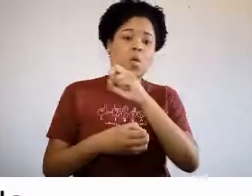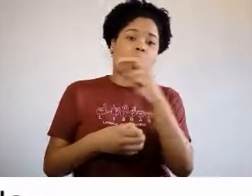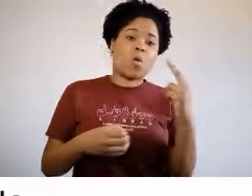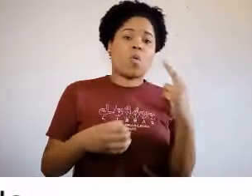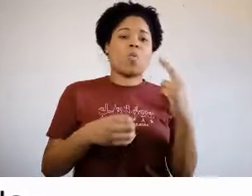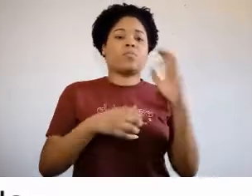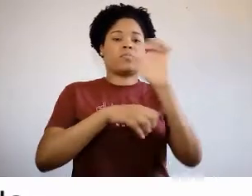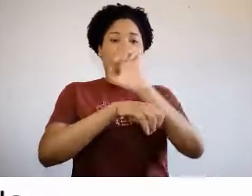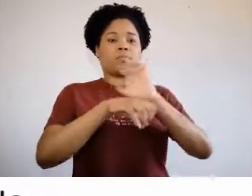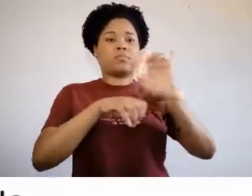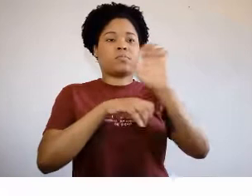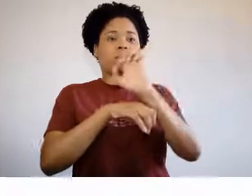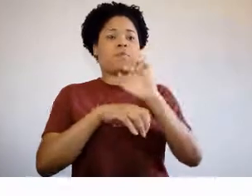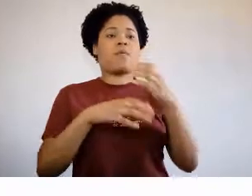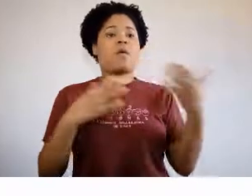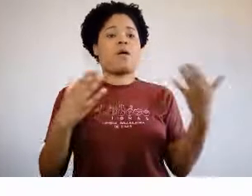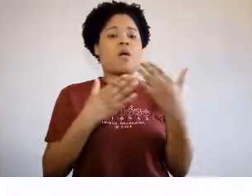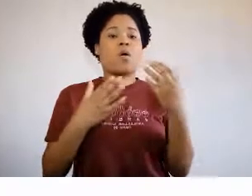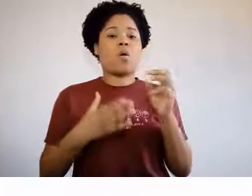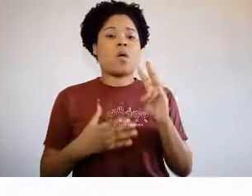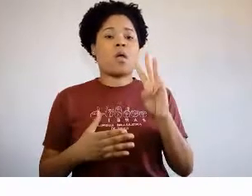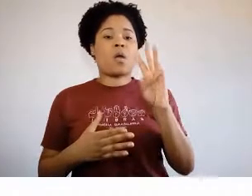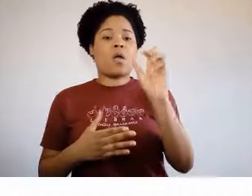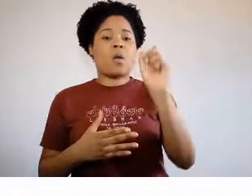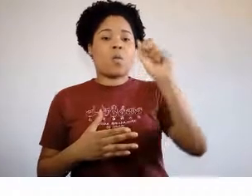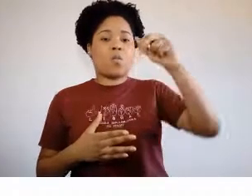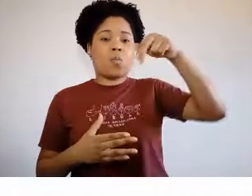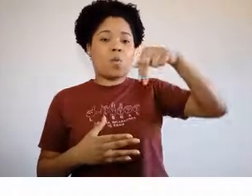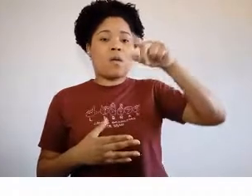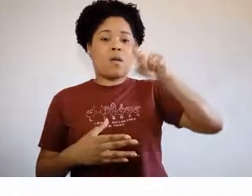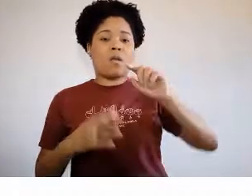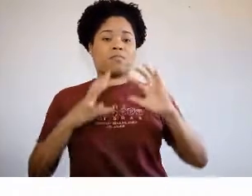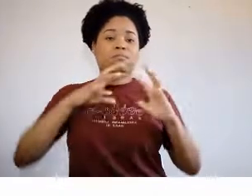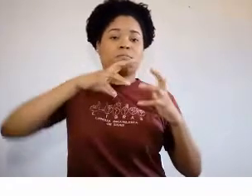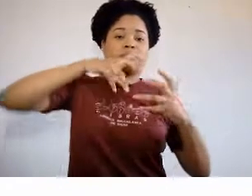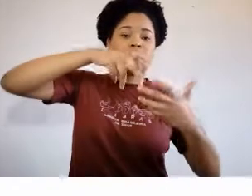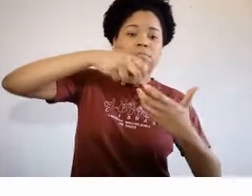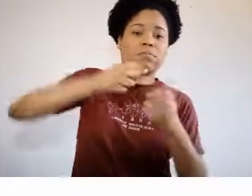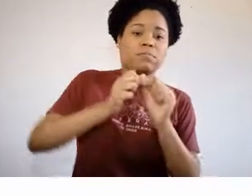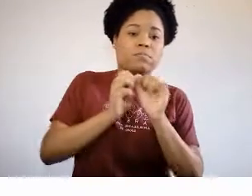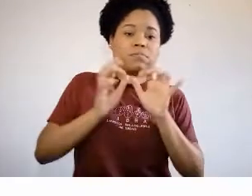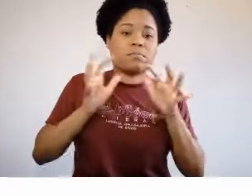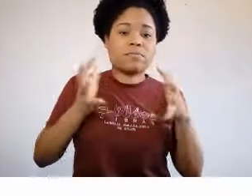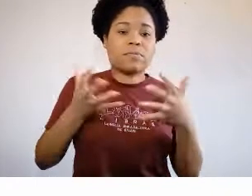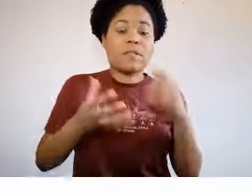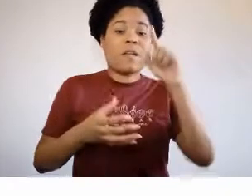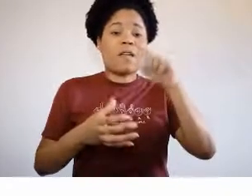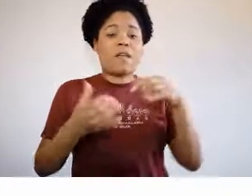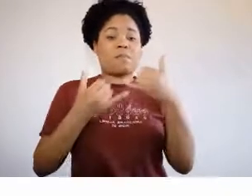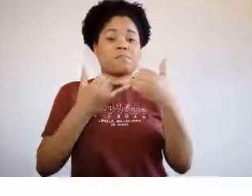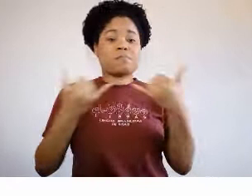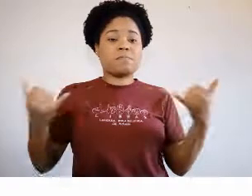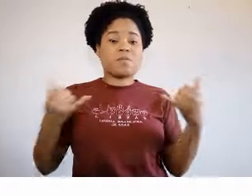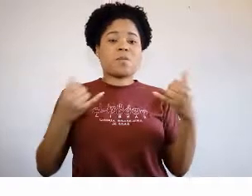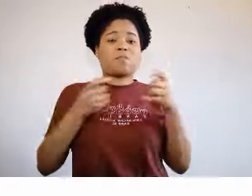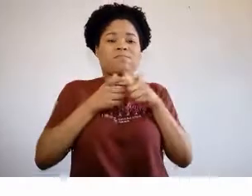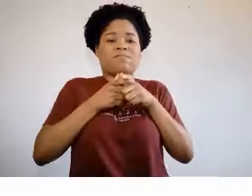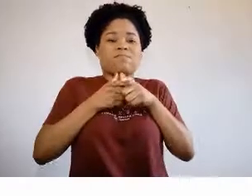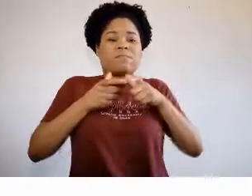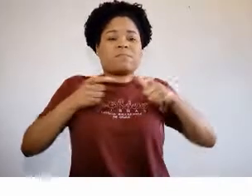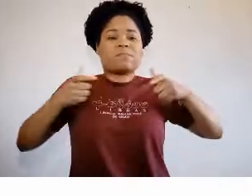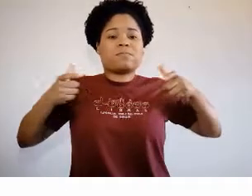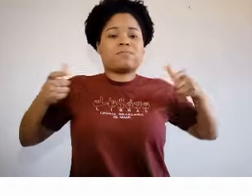até mesmo estados. Rede WAN, que é a rede geograficamente distribuída. Ela é uma rede que